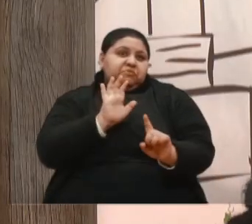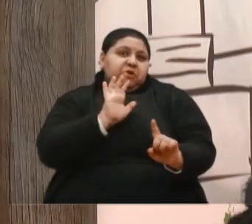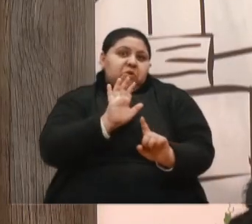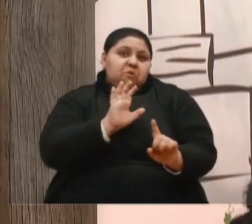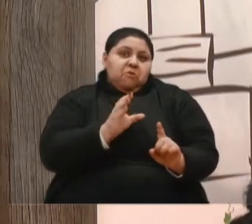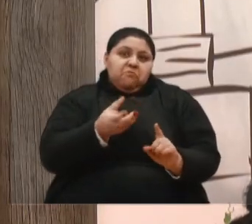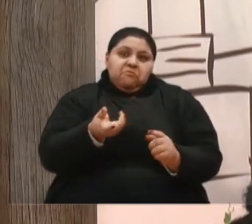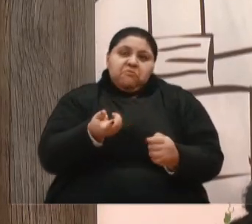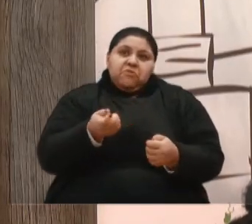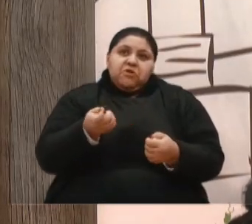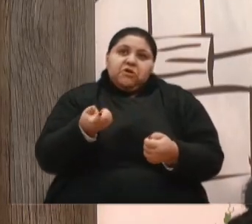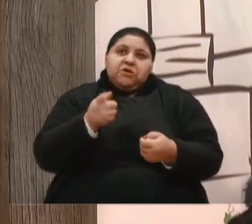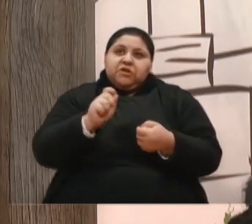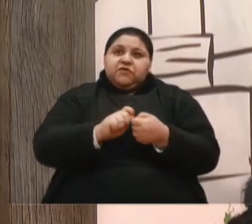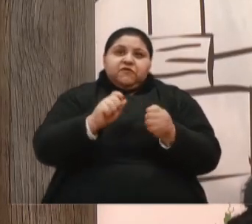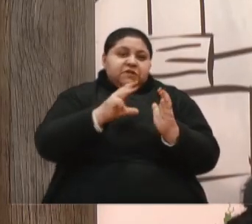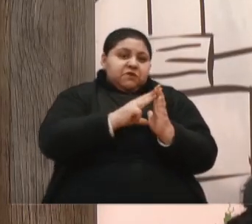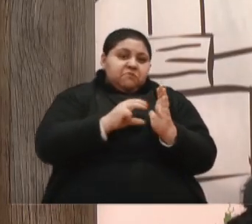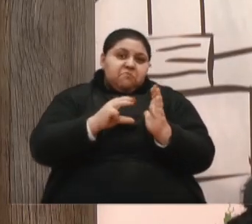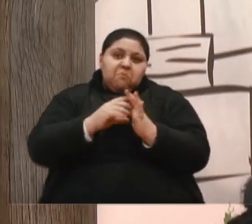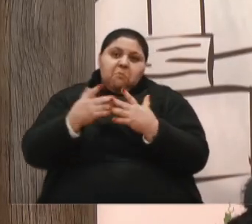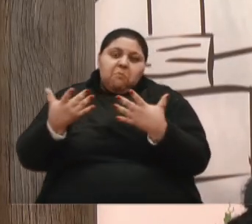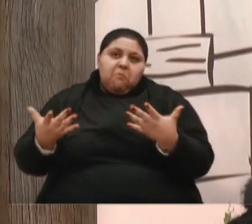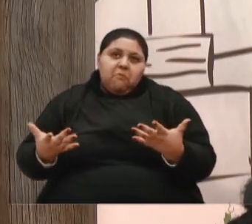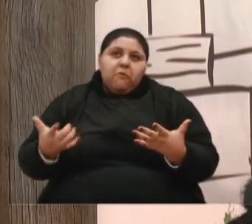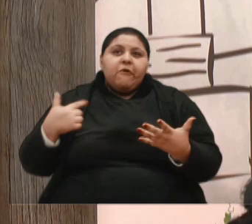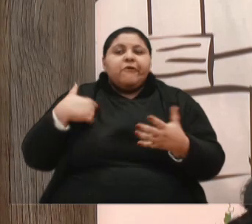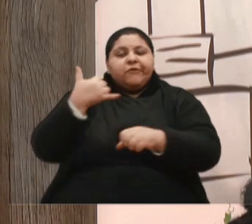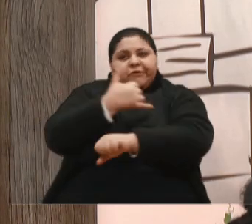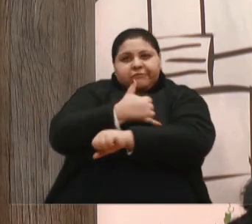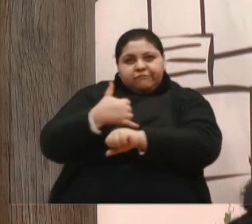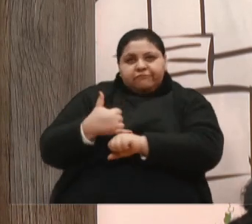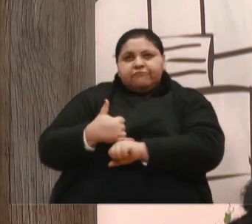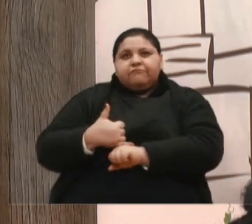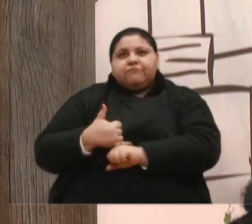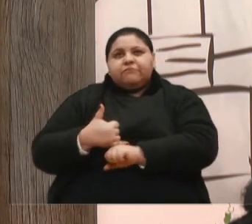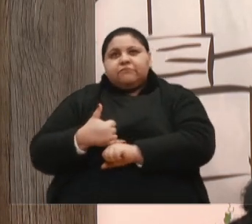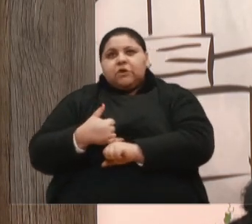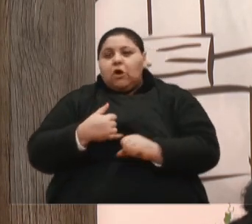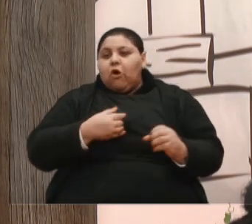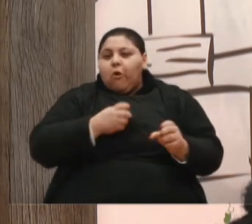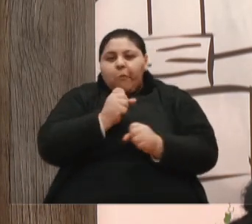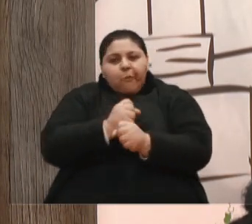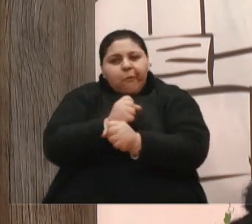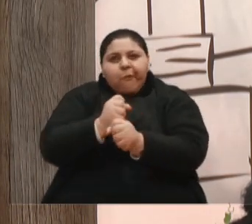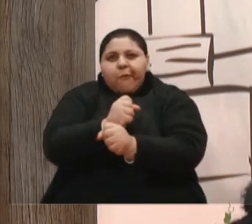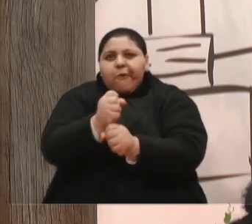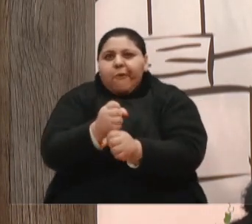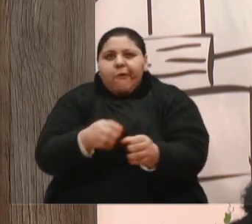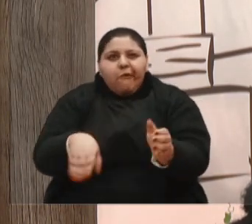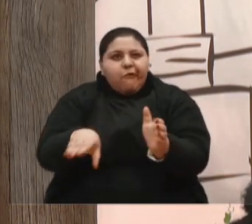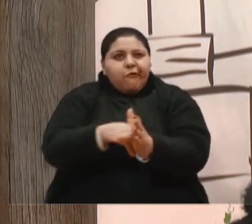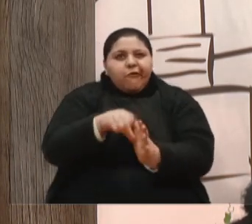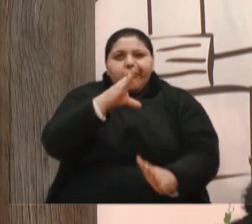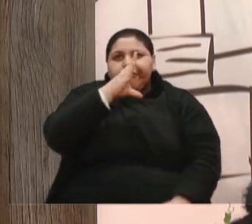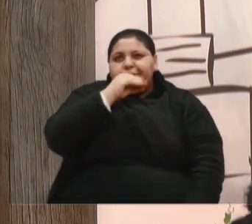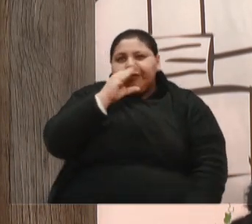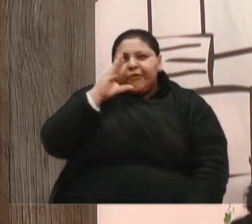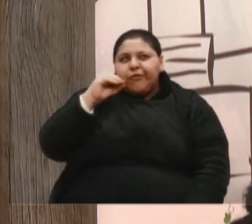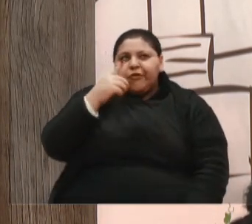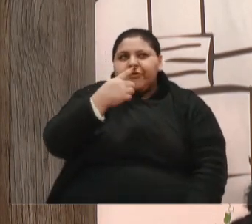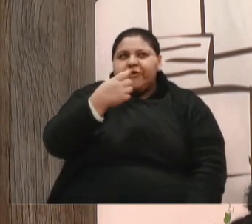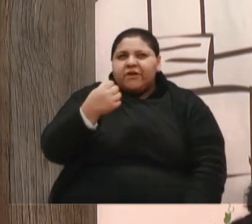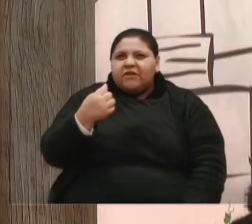né? Que No que loucura. ouviu. E aí a gente passou por essa situação assim por muitos anos, né? Cheguei